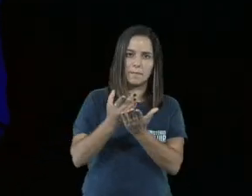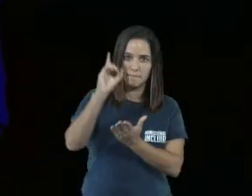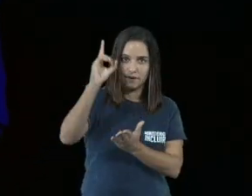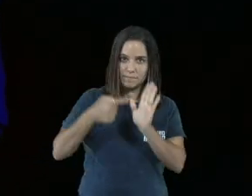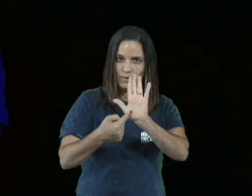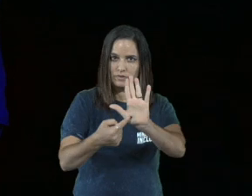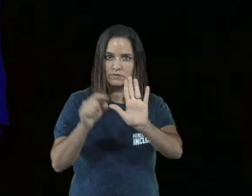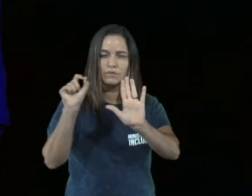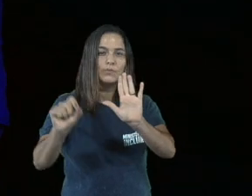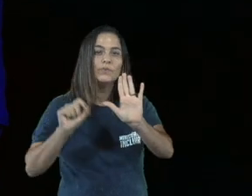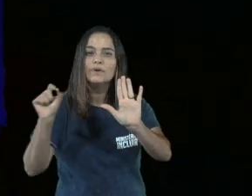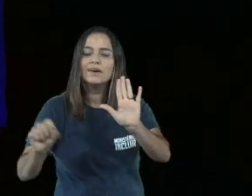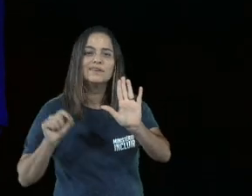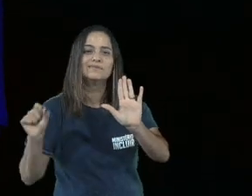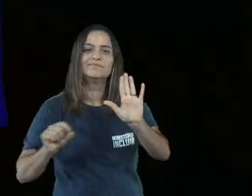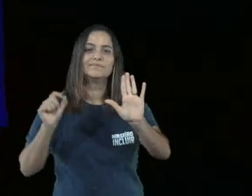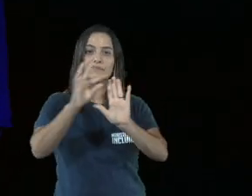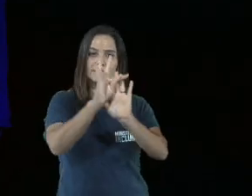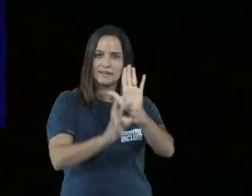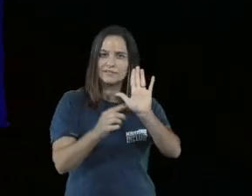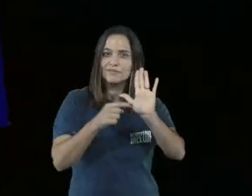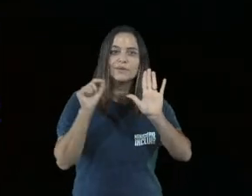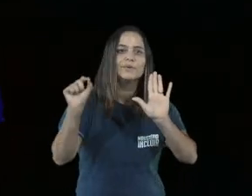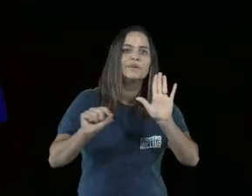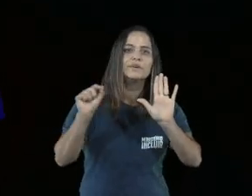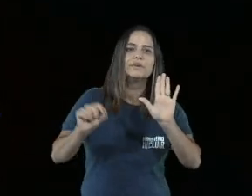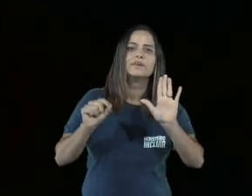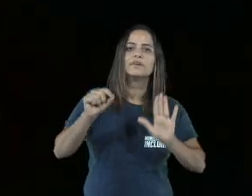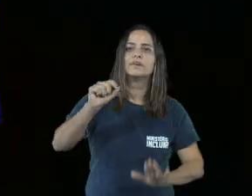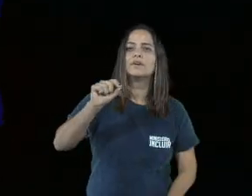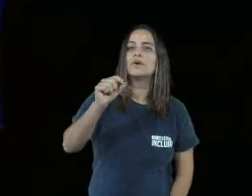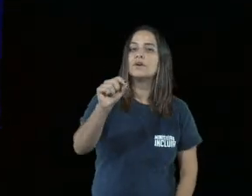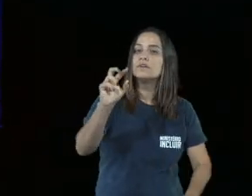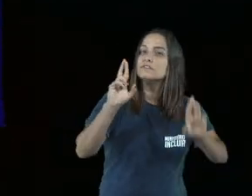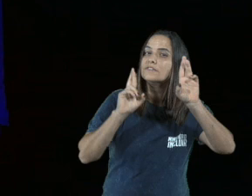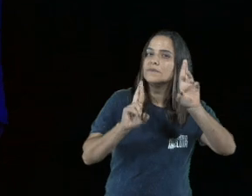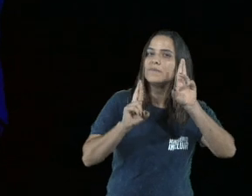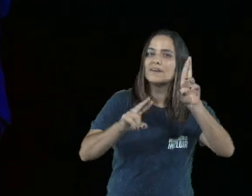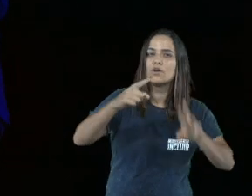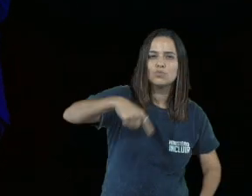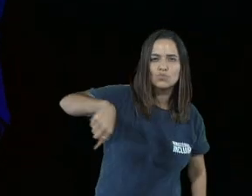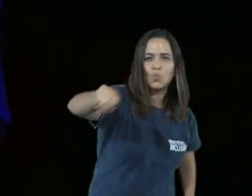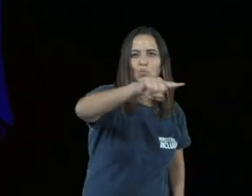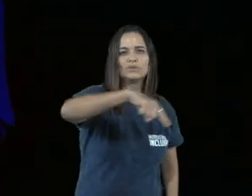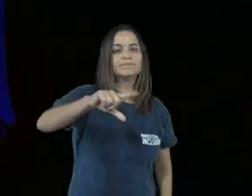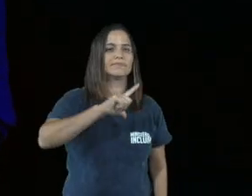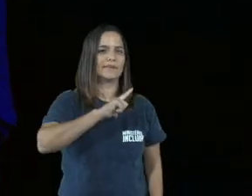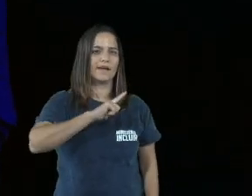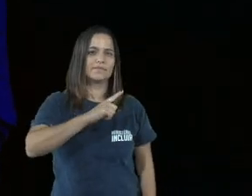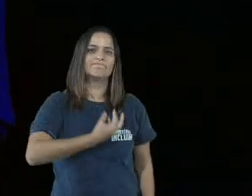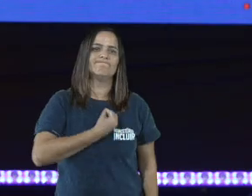as pessoas vejam a luz em vocês mostrem a sua luz recebida disso você nasceu para